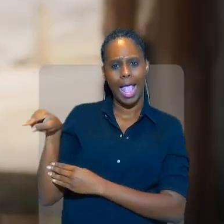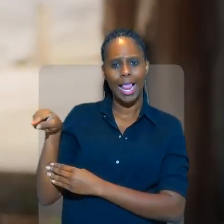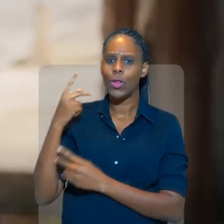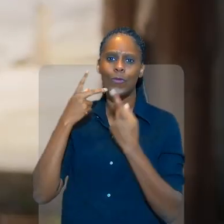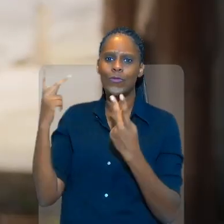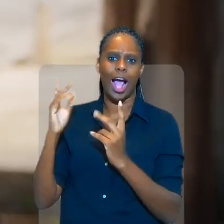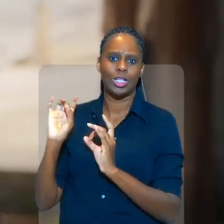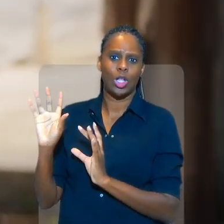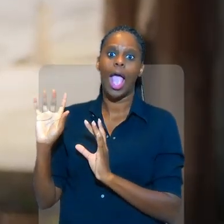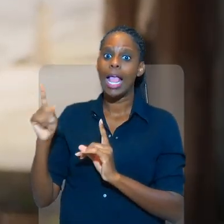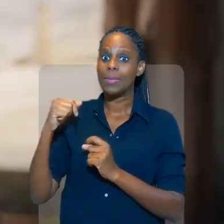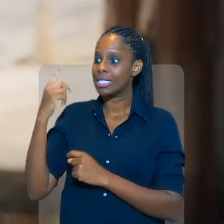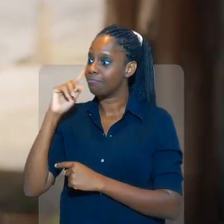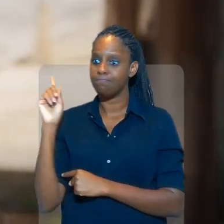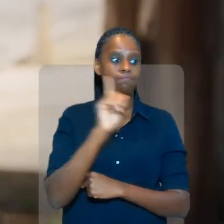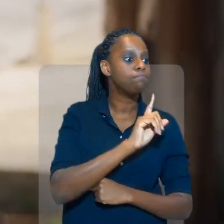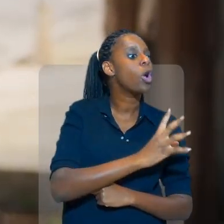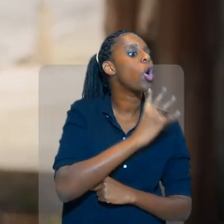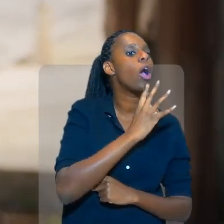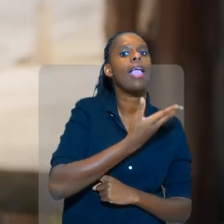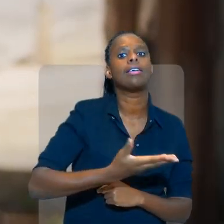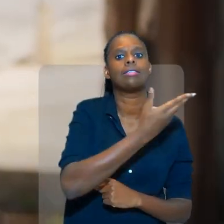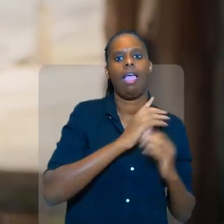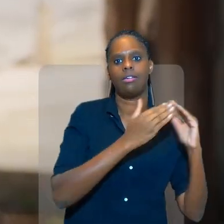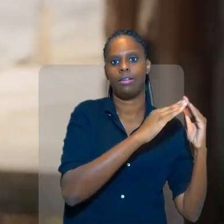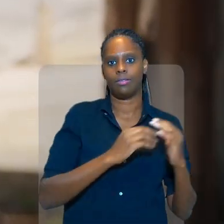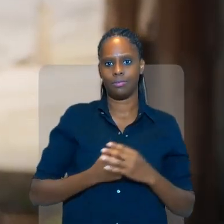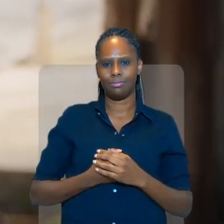ao invés dele simplesmente falar, ele tem que vir conhecer o povo periférico.